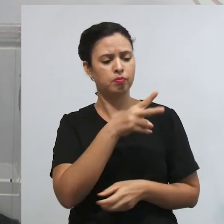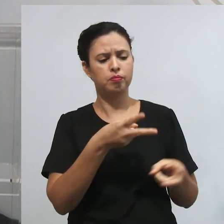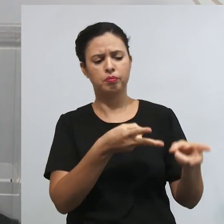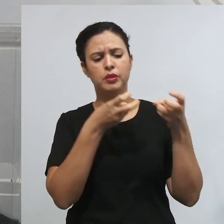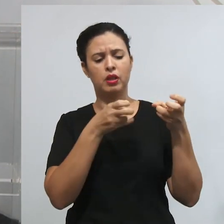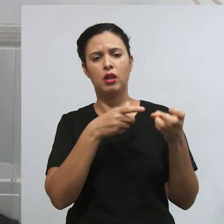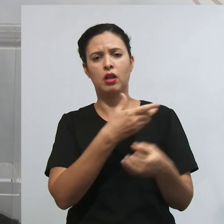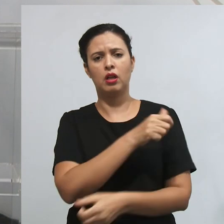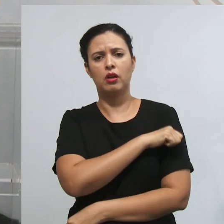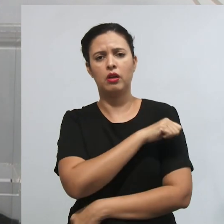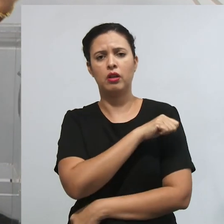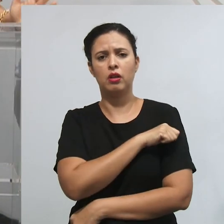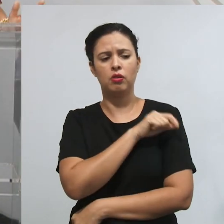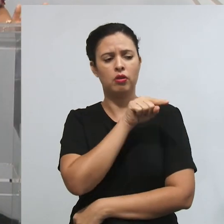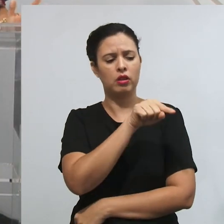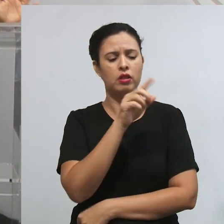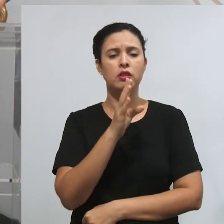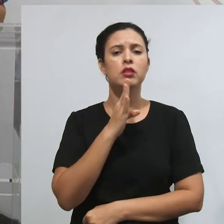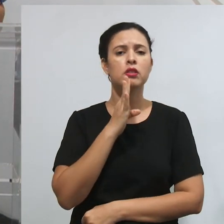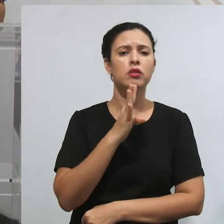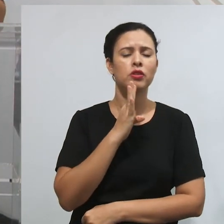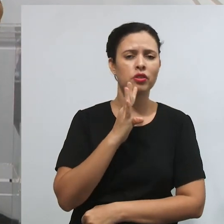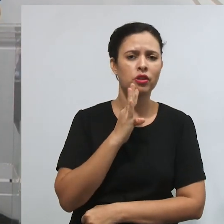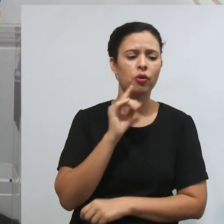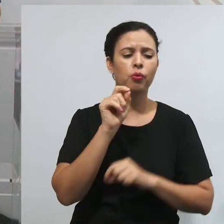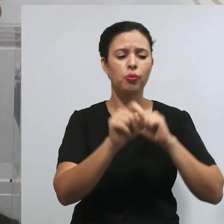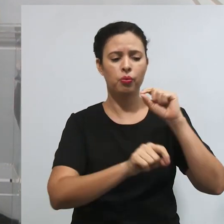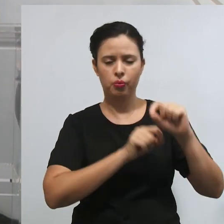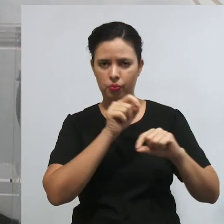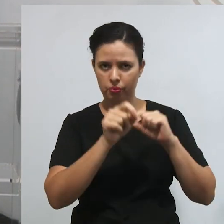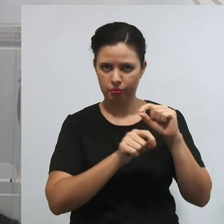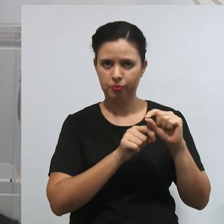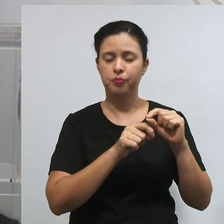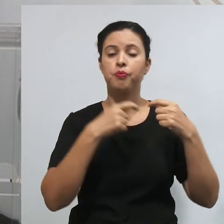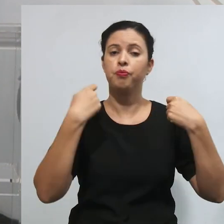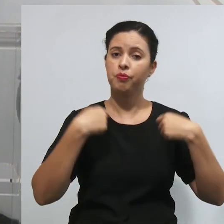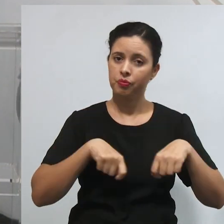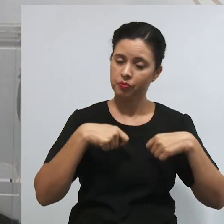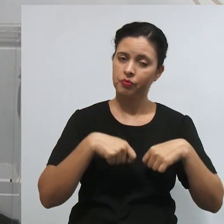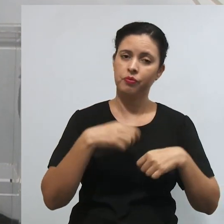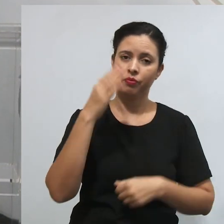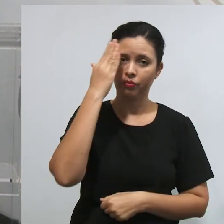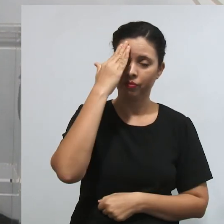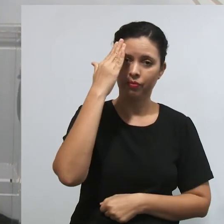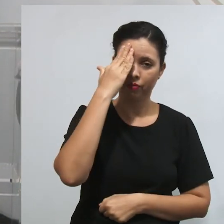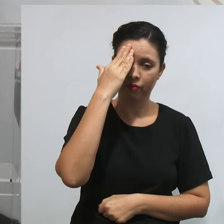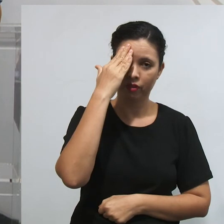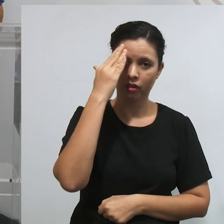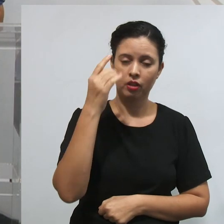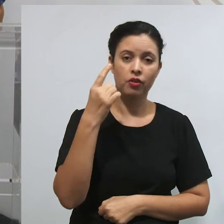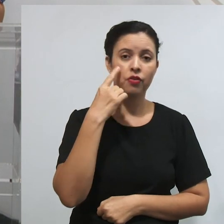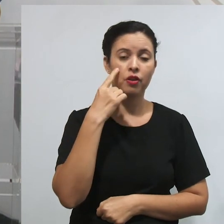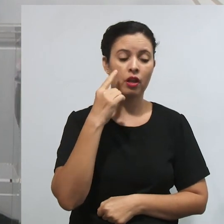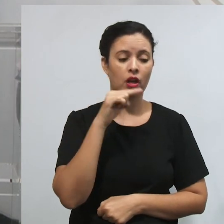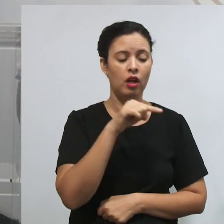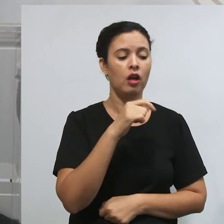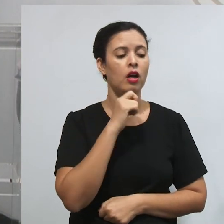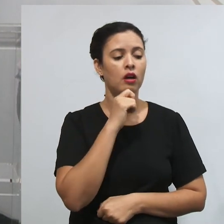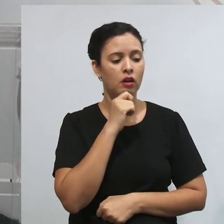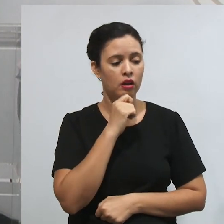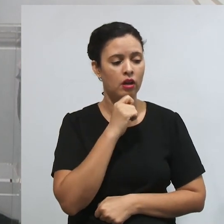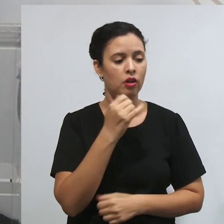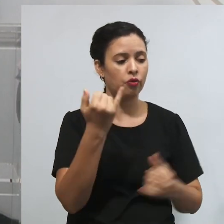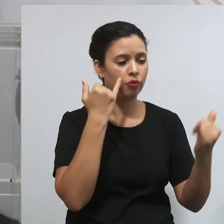e saber o que ele sabe? Eu ter clareza e conhecimento do que o meu aluno sabe, para dali ser um ponto